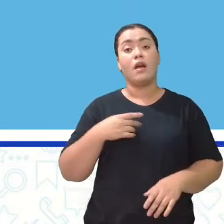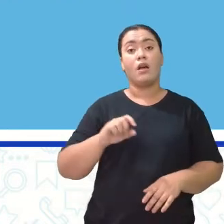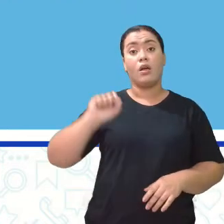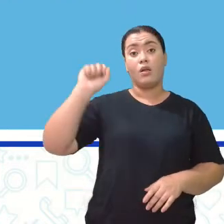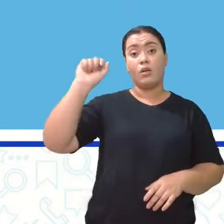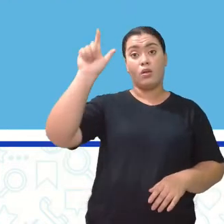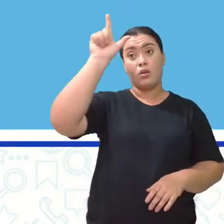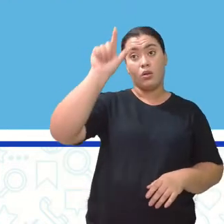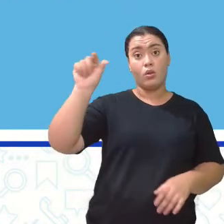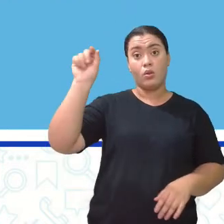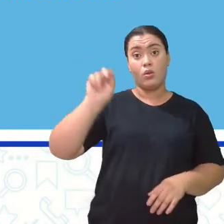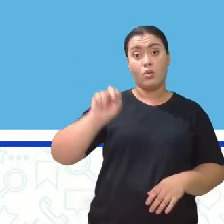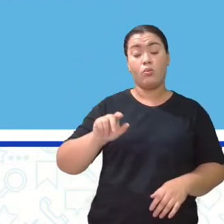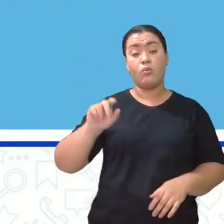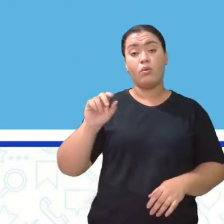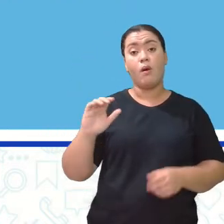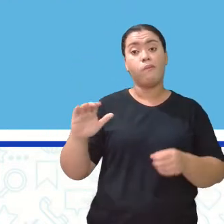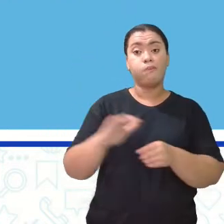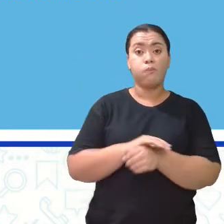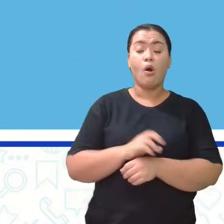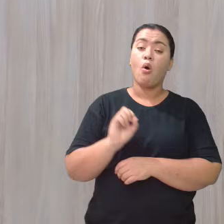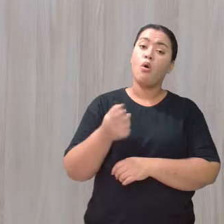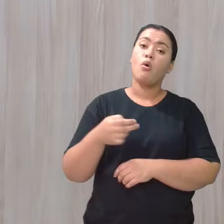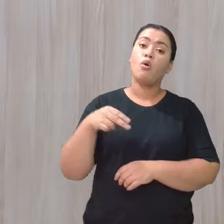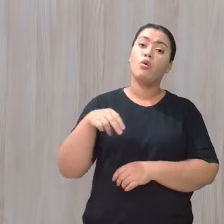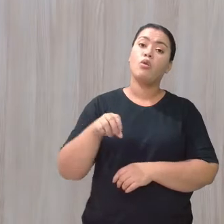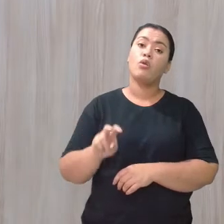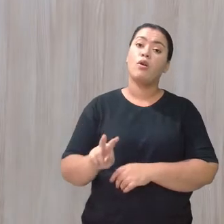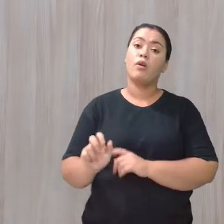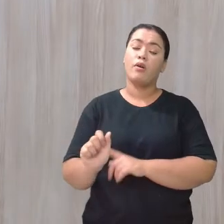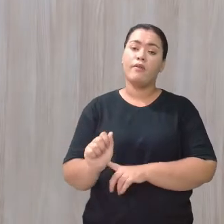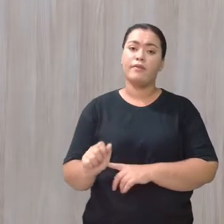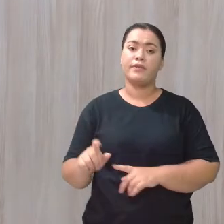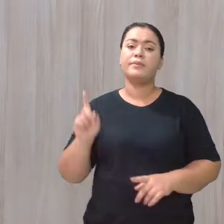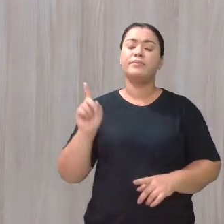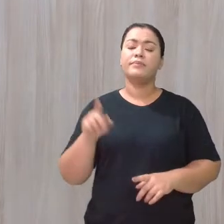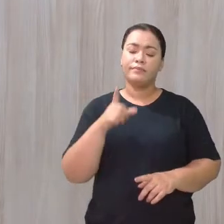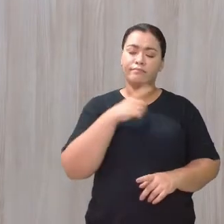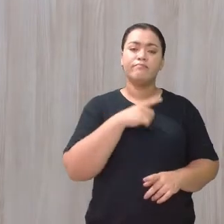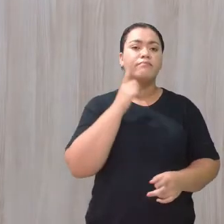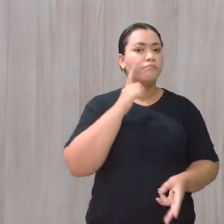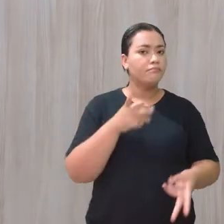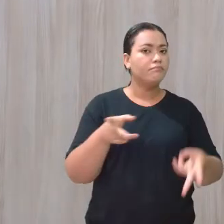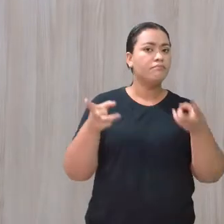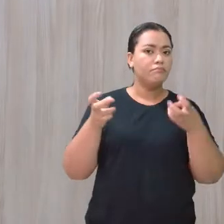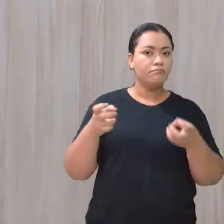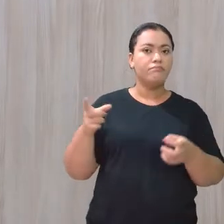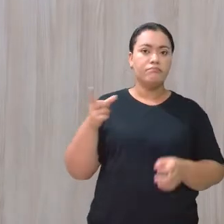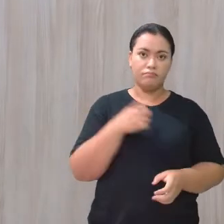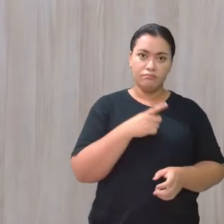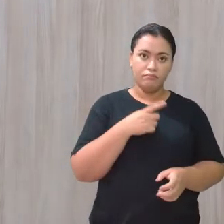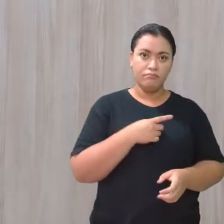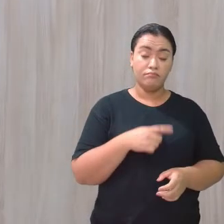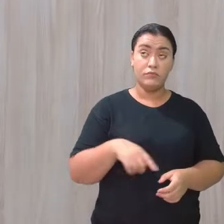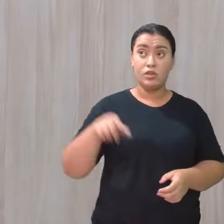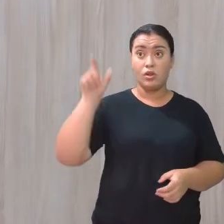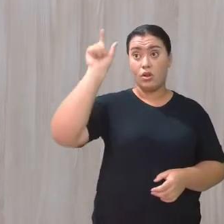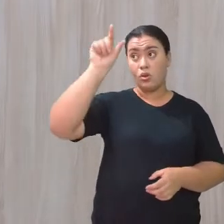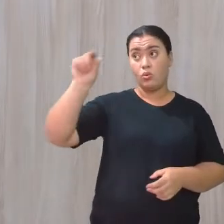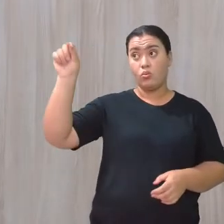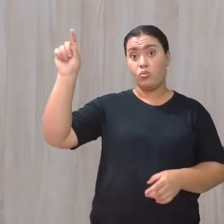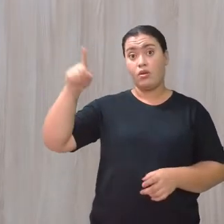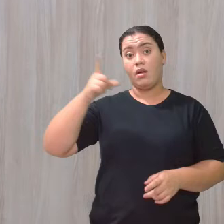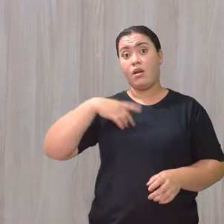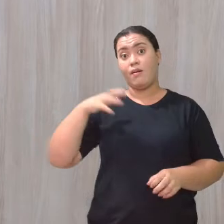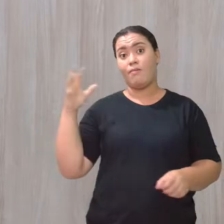cheia e lua nova. Então, quando ocorre isso, observamos aí que realmente a Lua ela